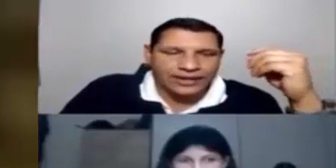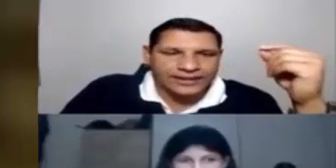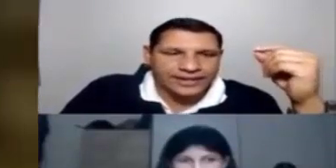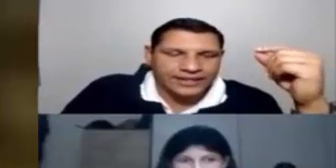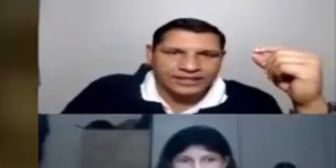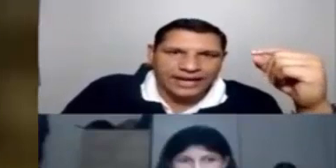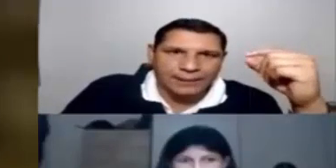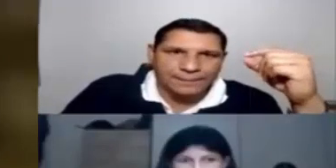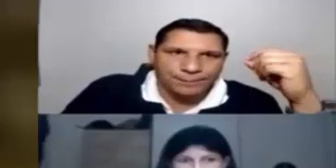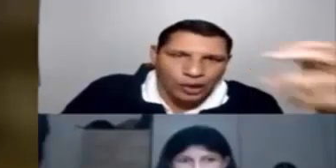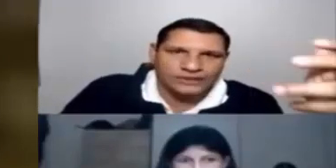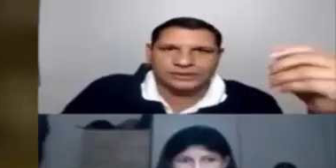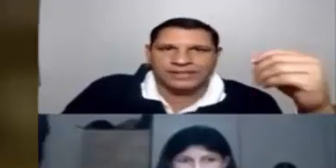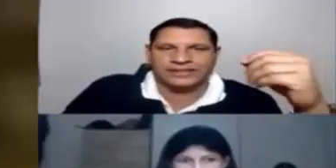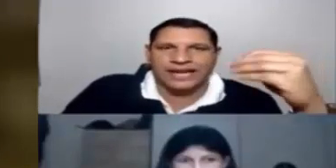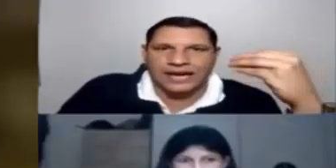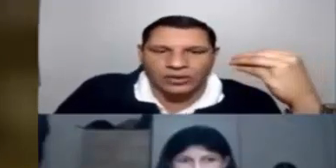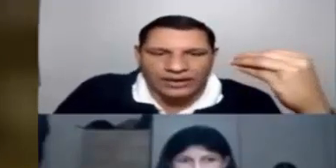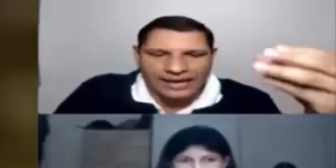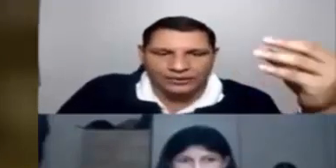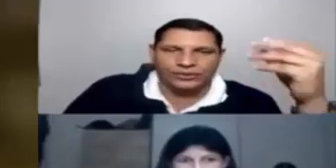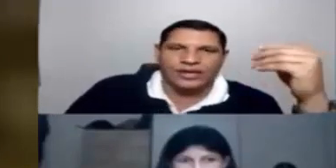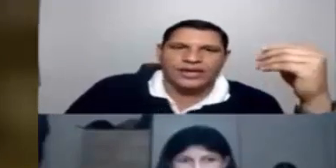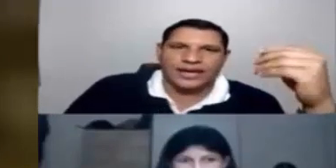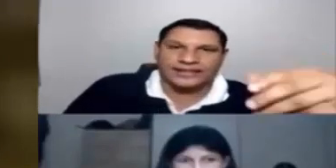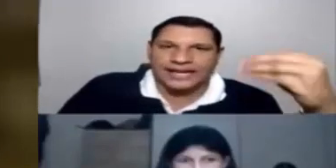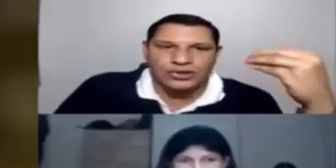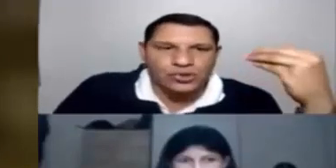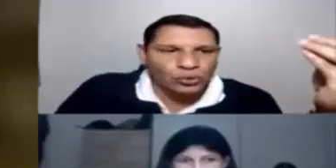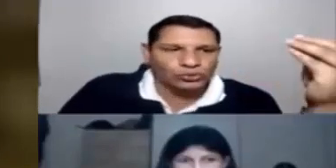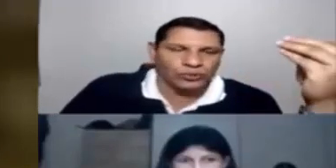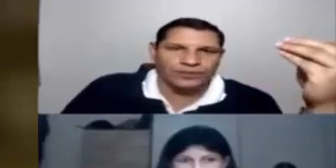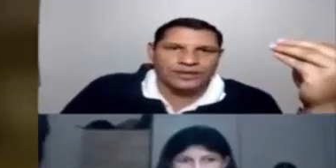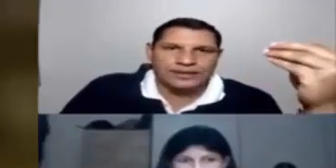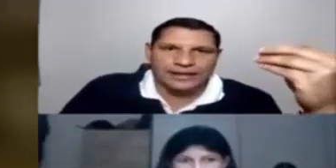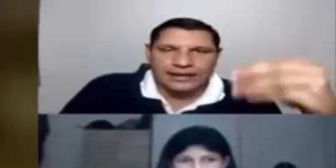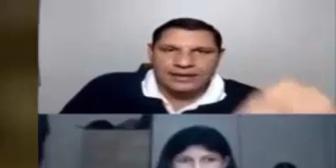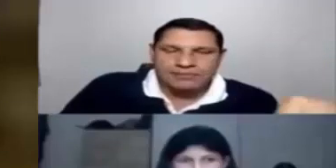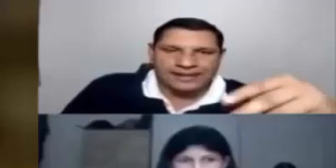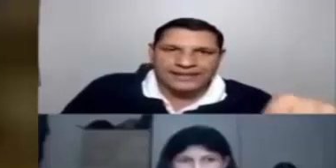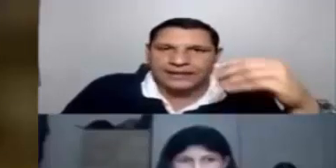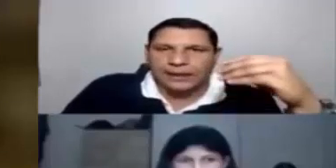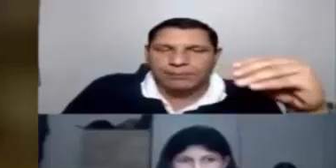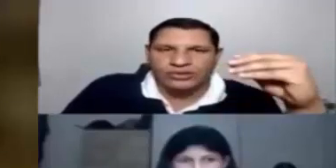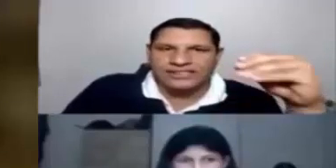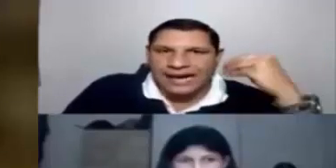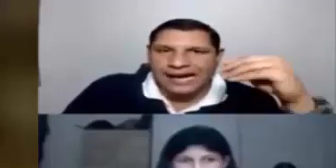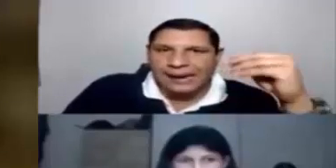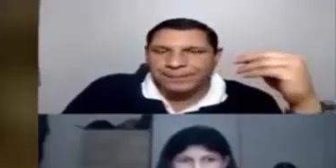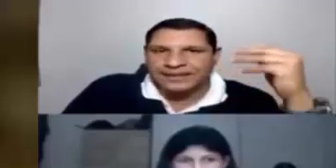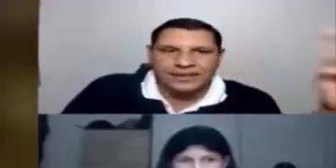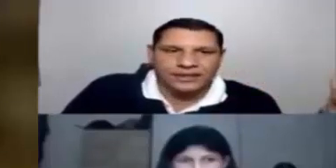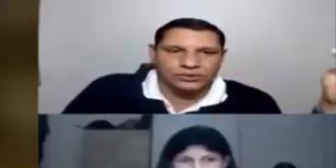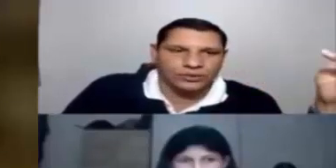Seio aqui é estar próximo, é estar ao lado, é estar junto, tá? Mas aí acabou se